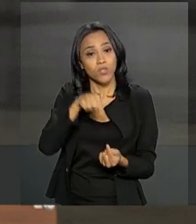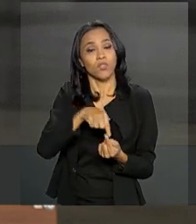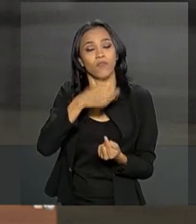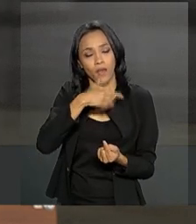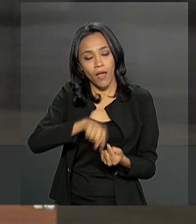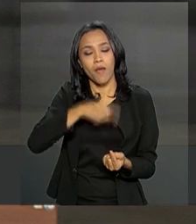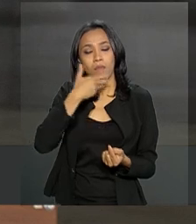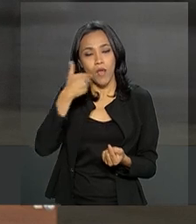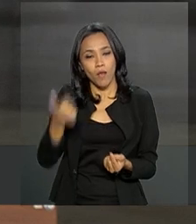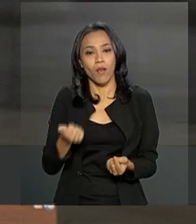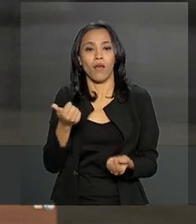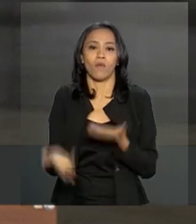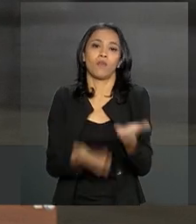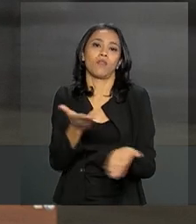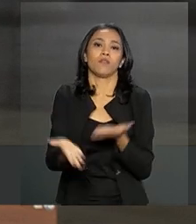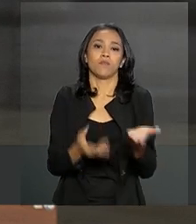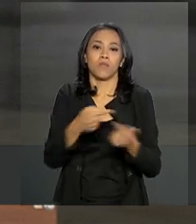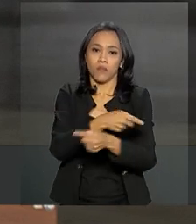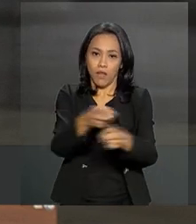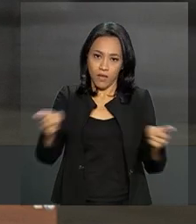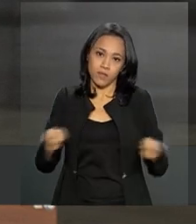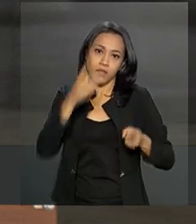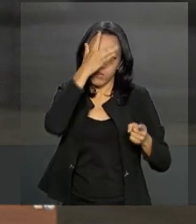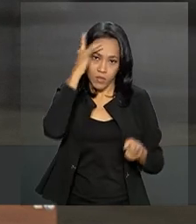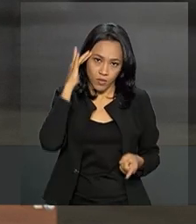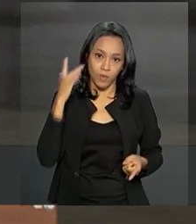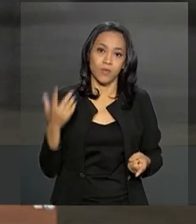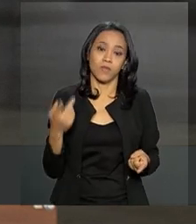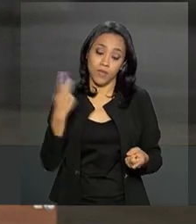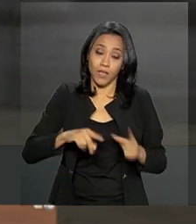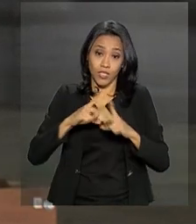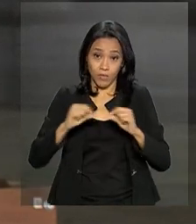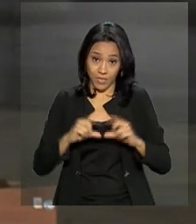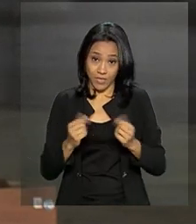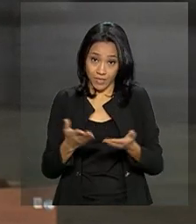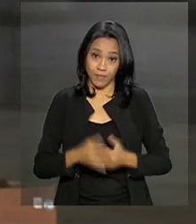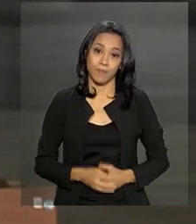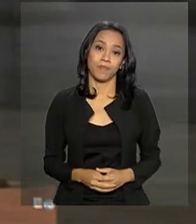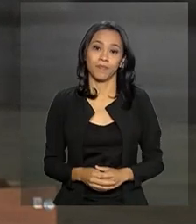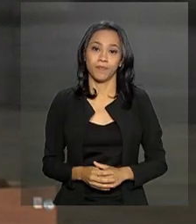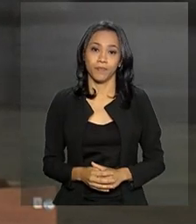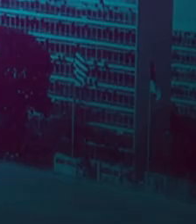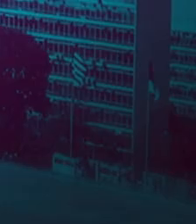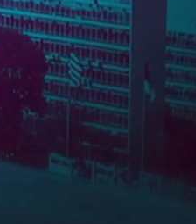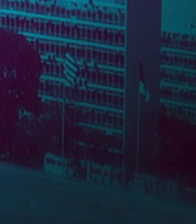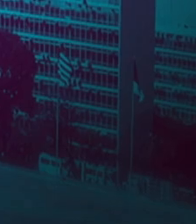ampliar esse atendimento. De Brasília, Gabriela Noronha.